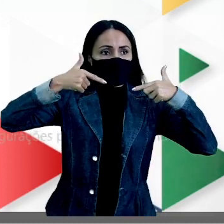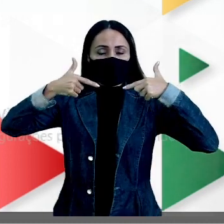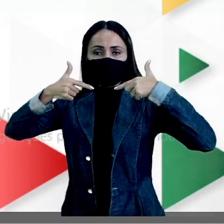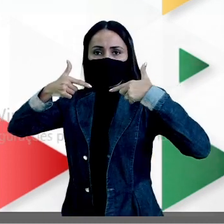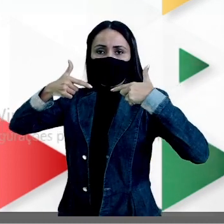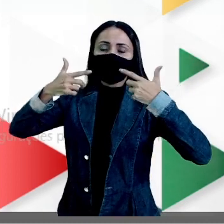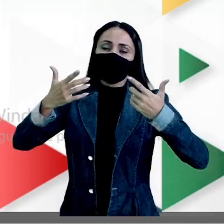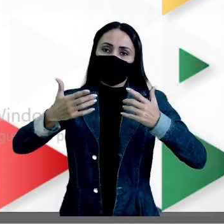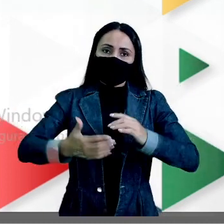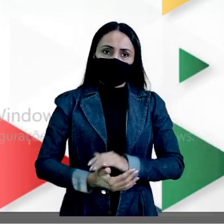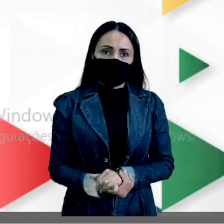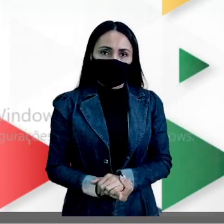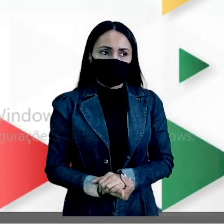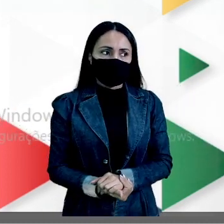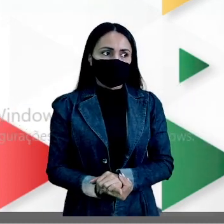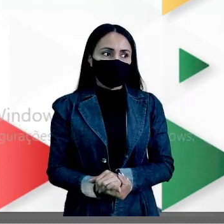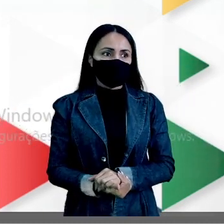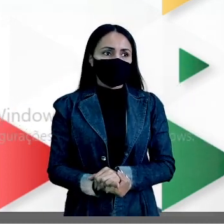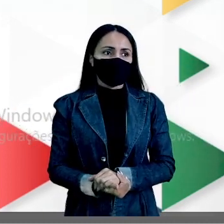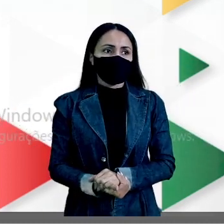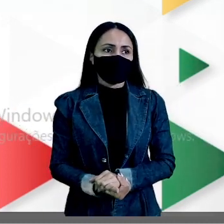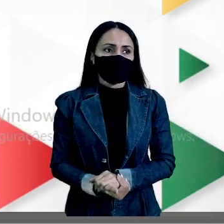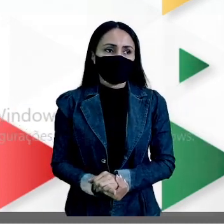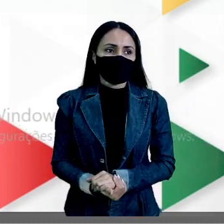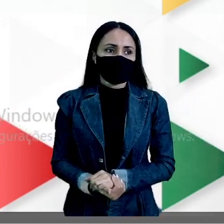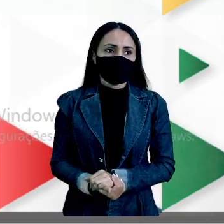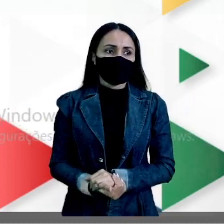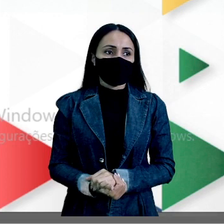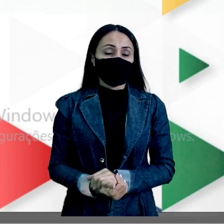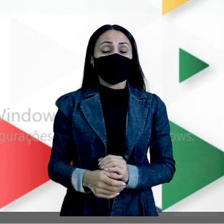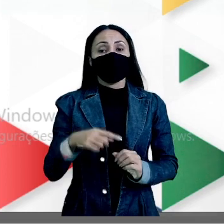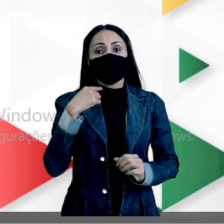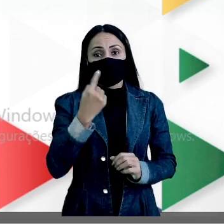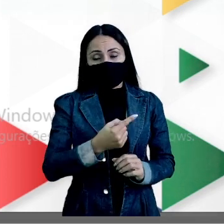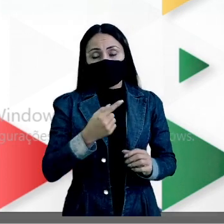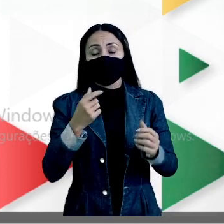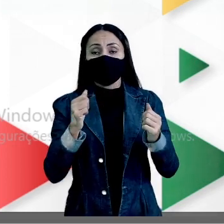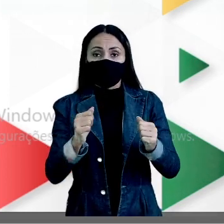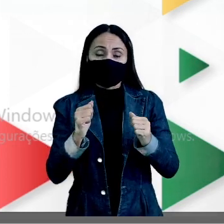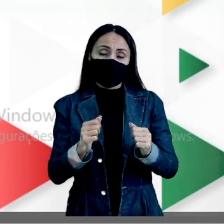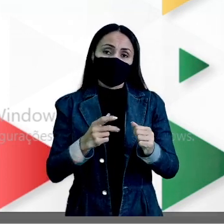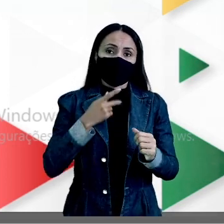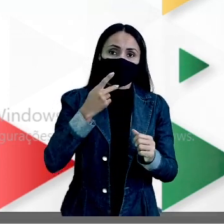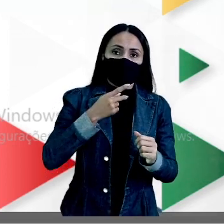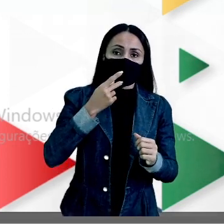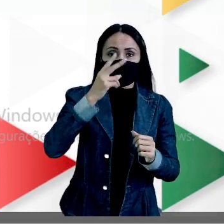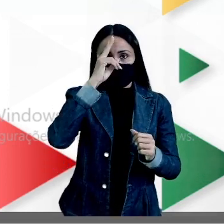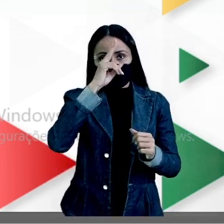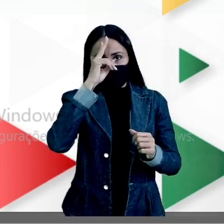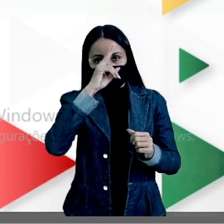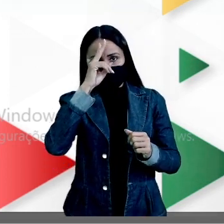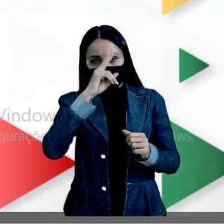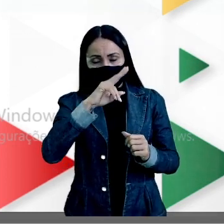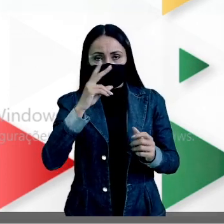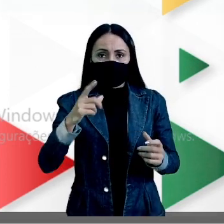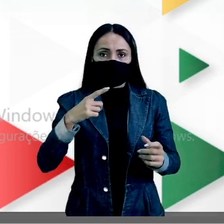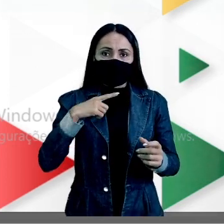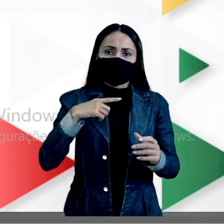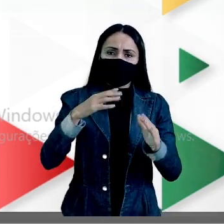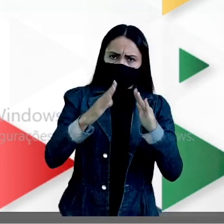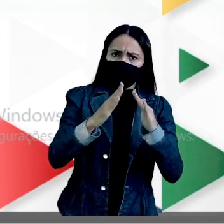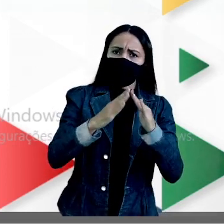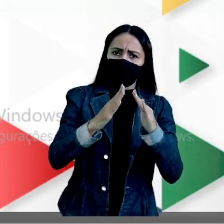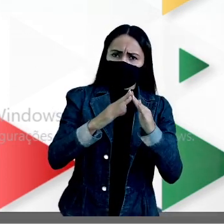enganar. Alceu Valença, outro nome pernambucano. A gente pode um dia falar sobre ele. E lembrar também que Alceu Valença tem uma casa também ali